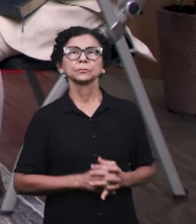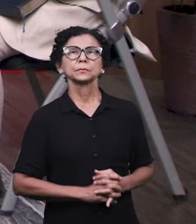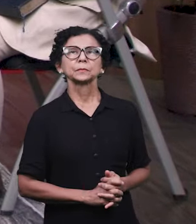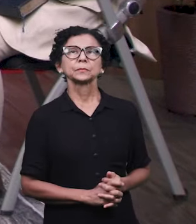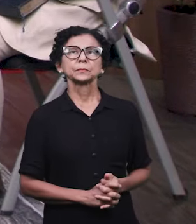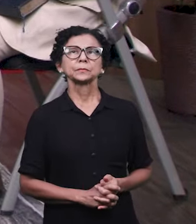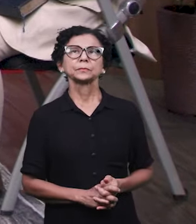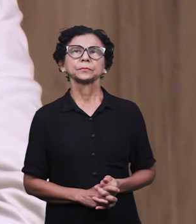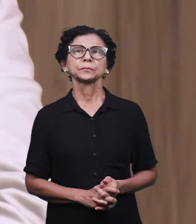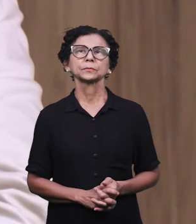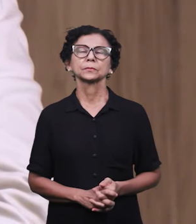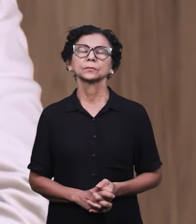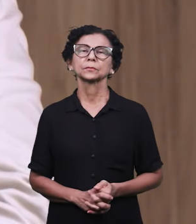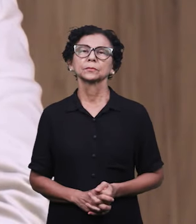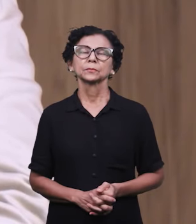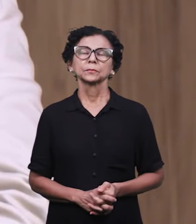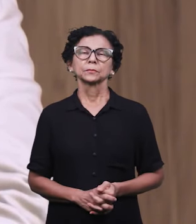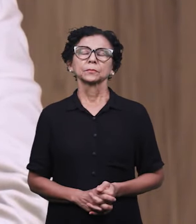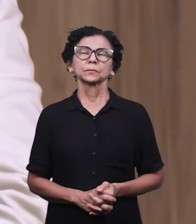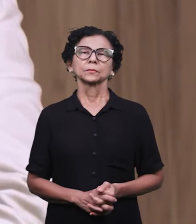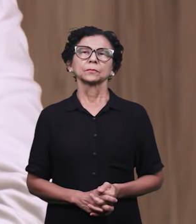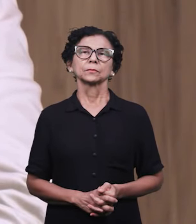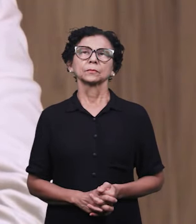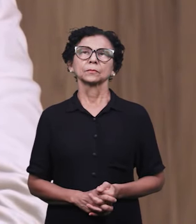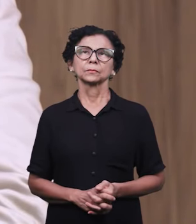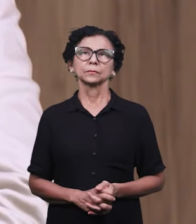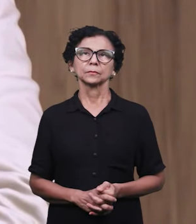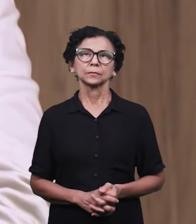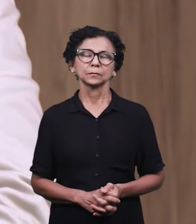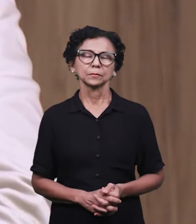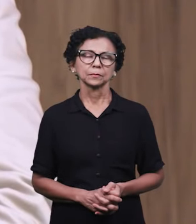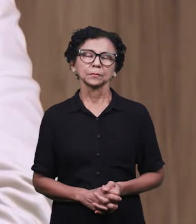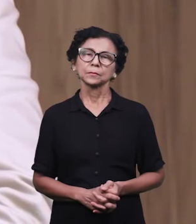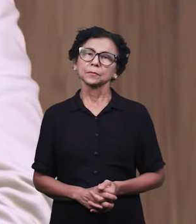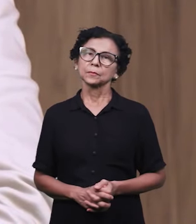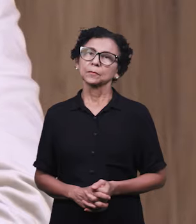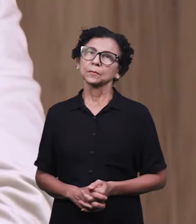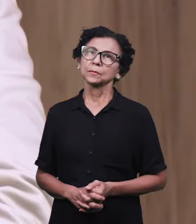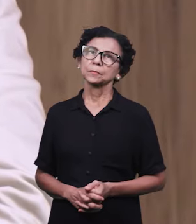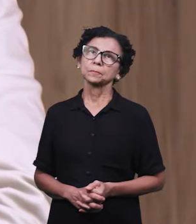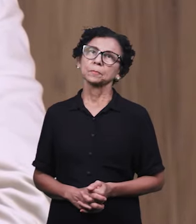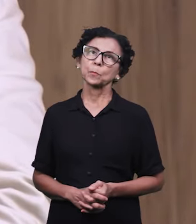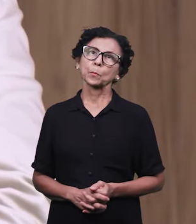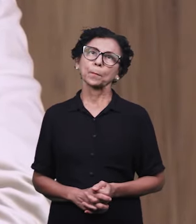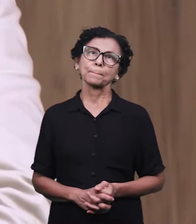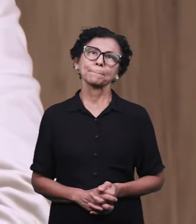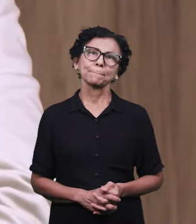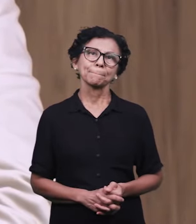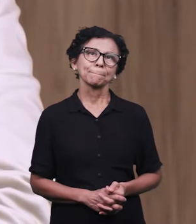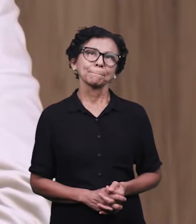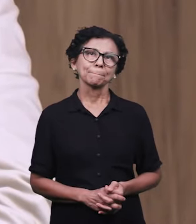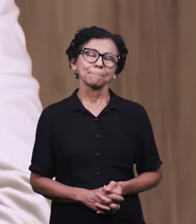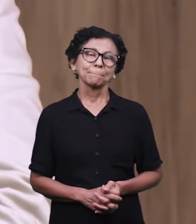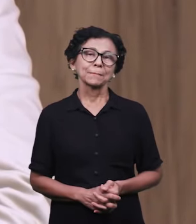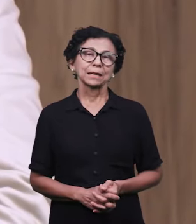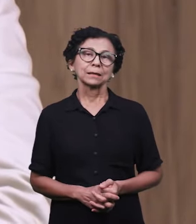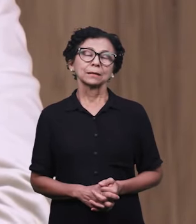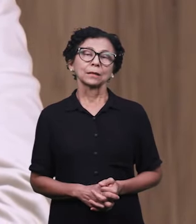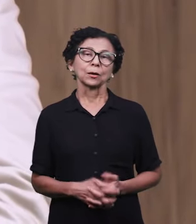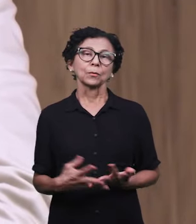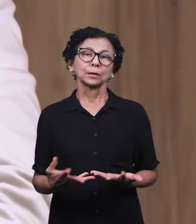uma maturidade ao longo do tempo para que ele possa entender alguns processos científicos. Vou falar novamente da minha área, da